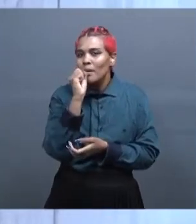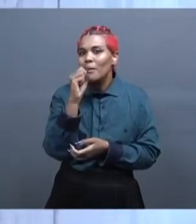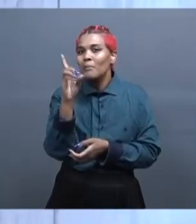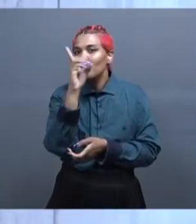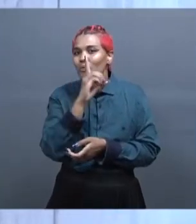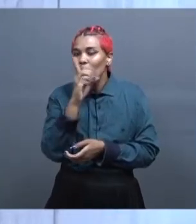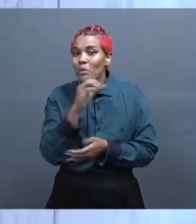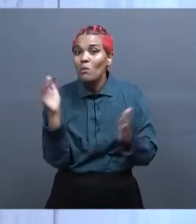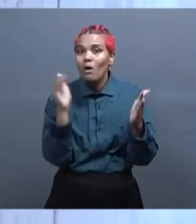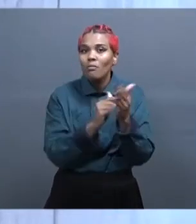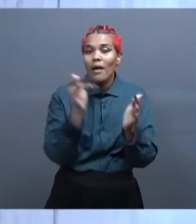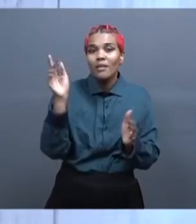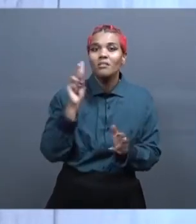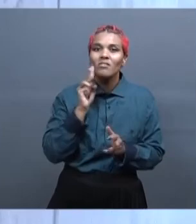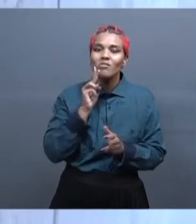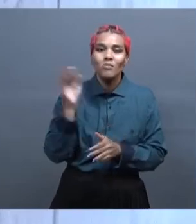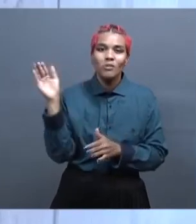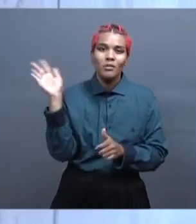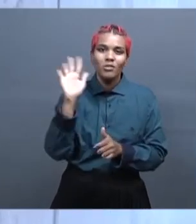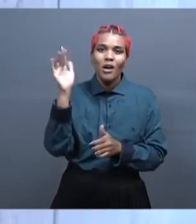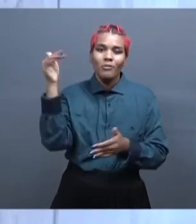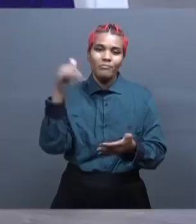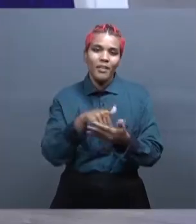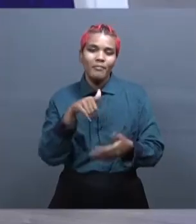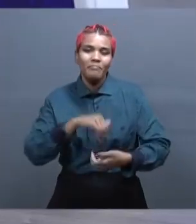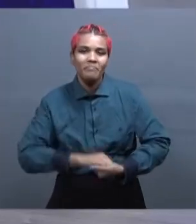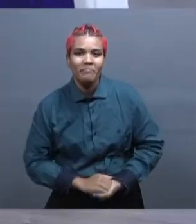segunda-feira tal até lá